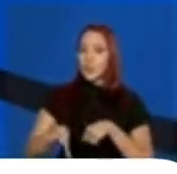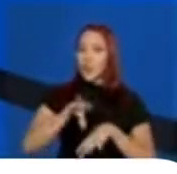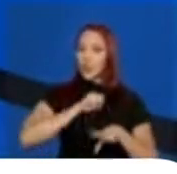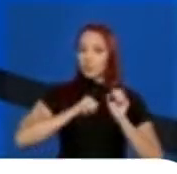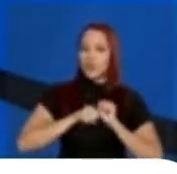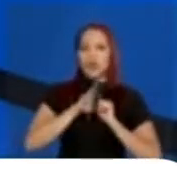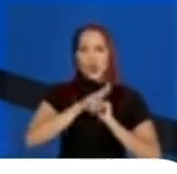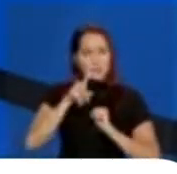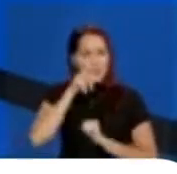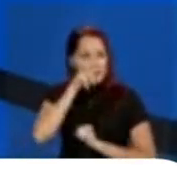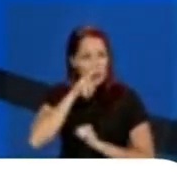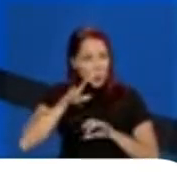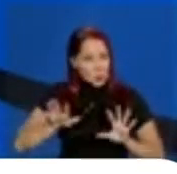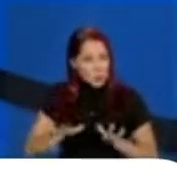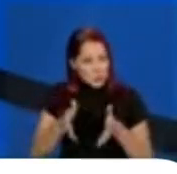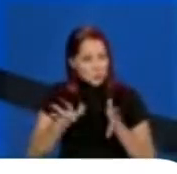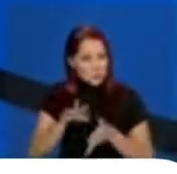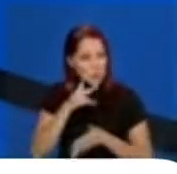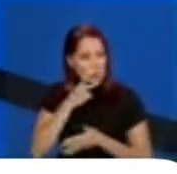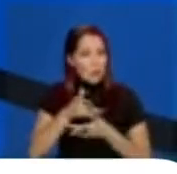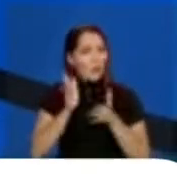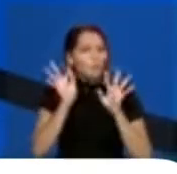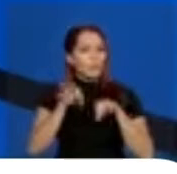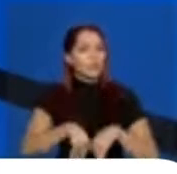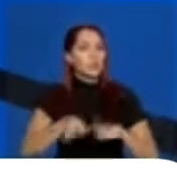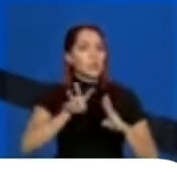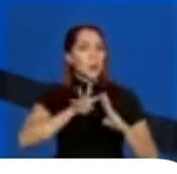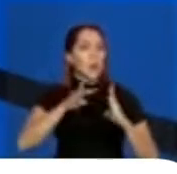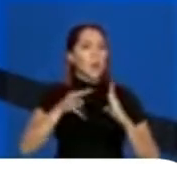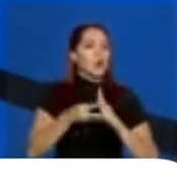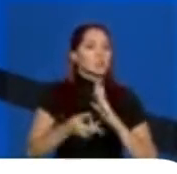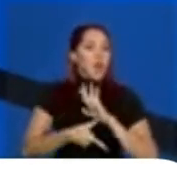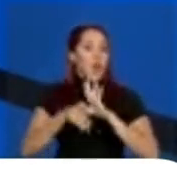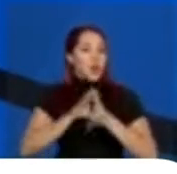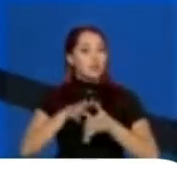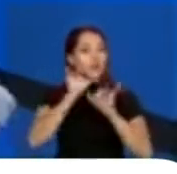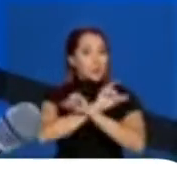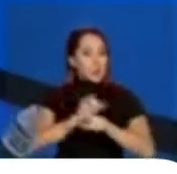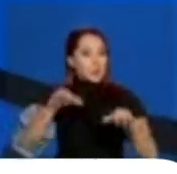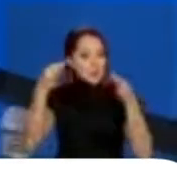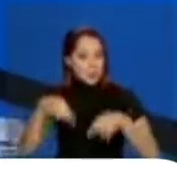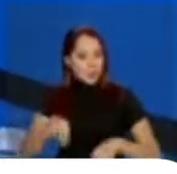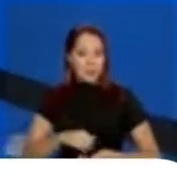é perigoso incentivar o fim de medidas de contenção sem informações básicas?